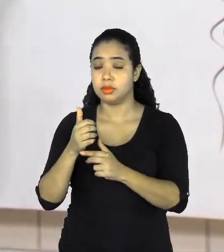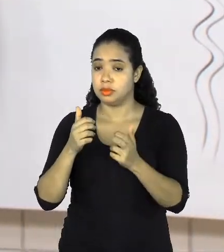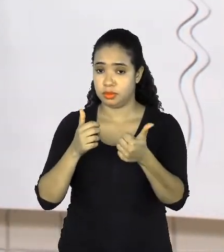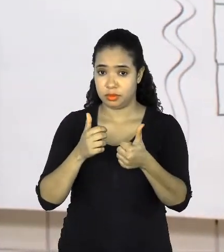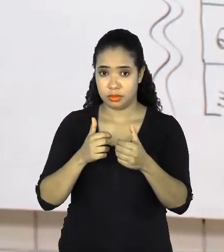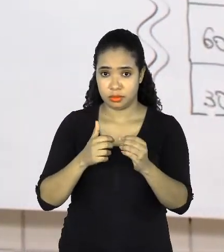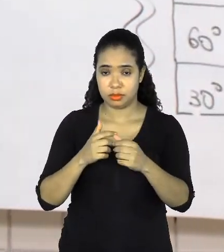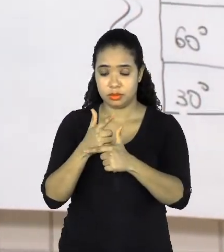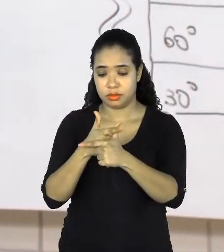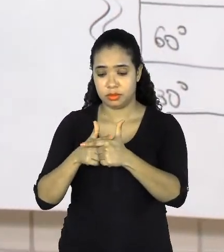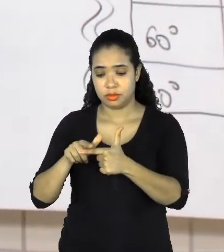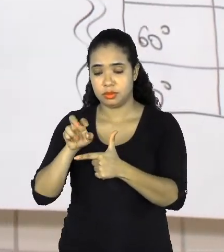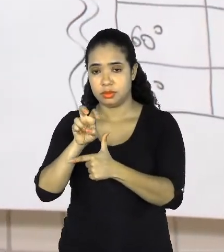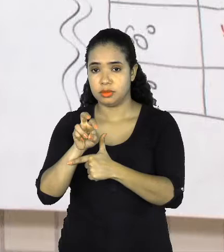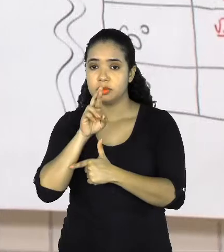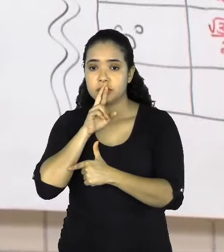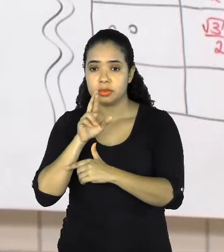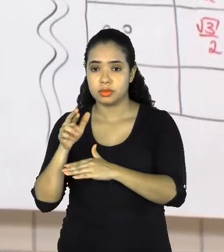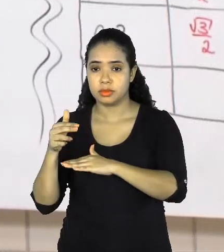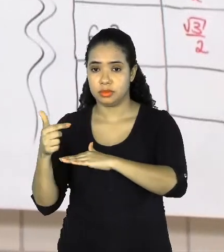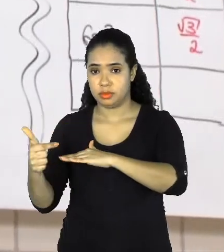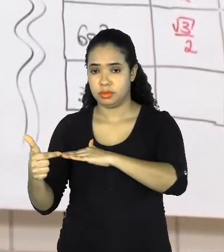se o cosseno de 60